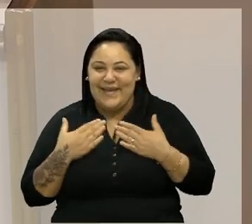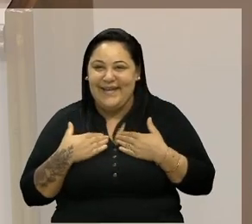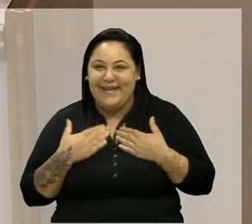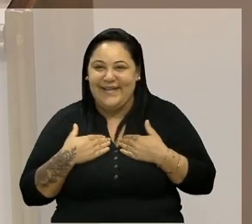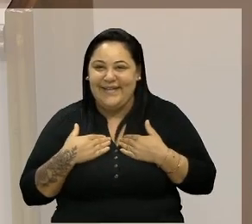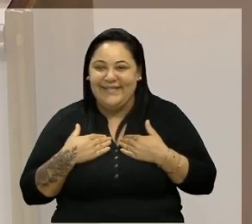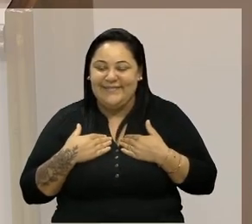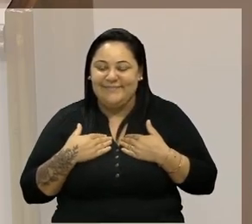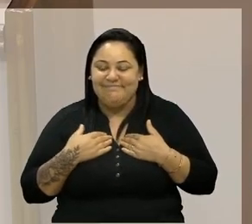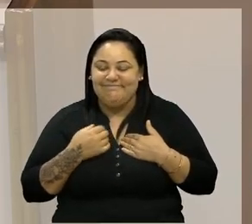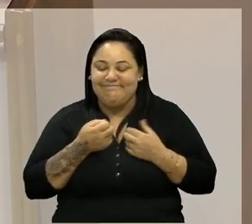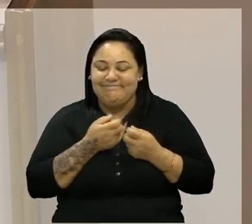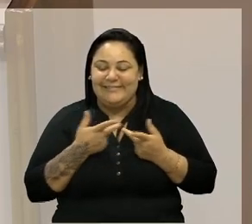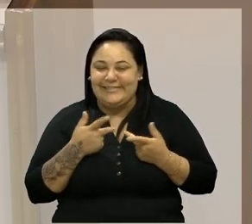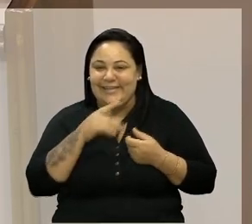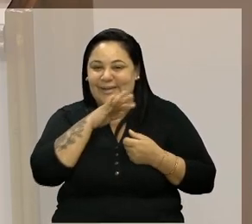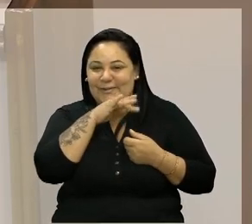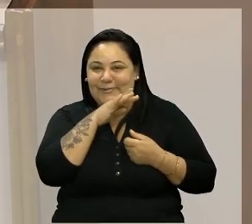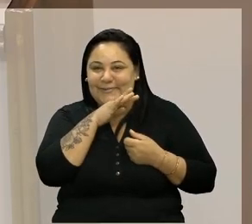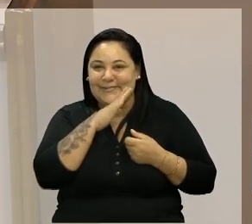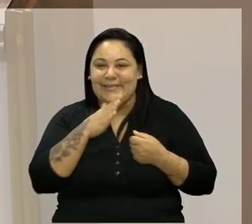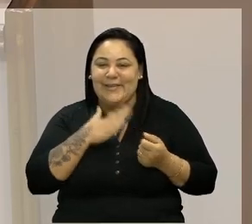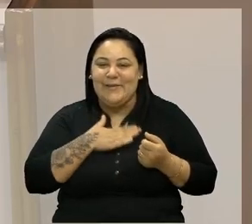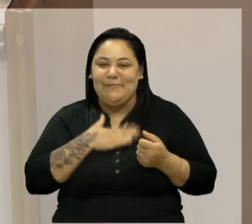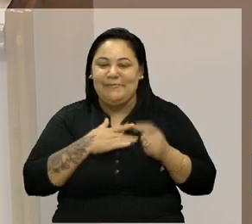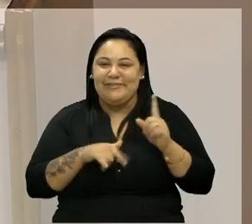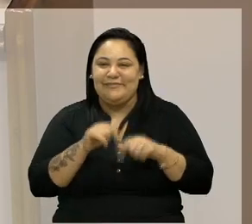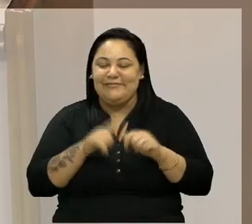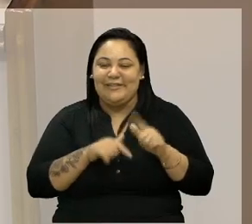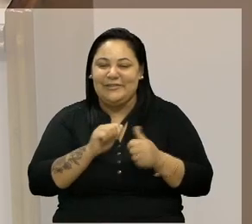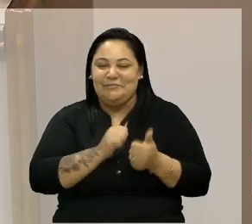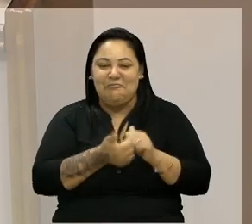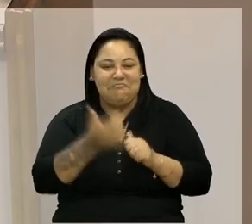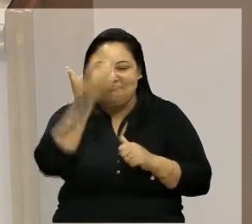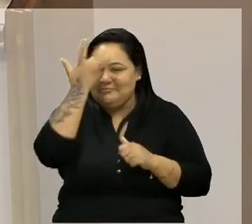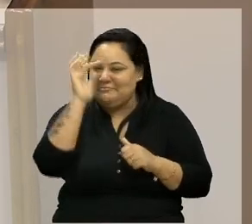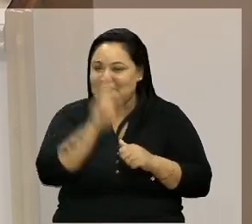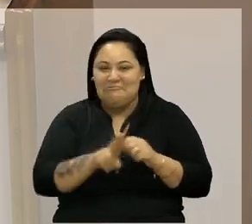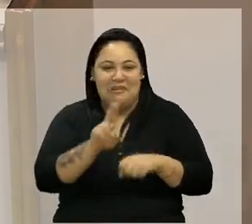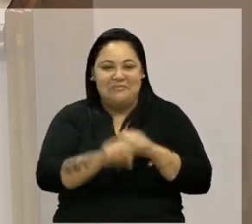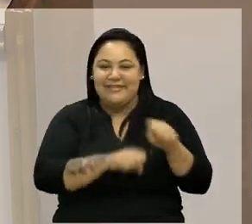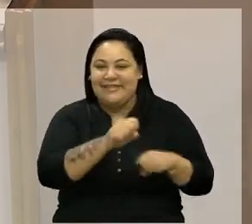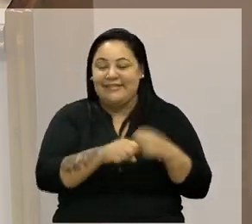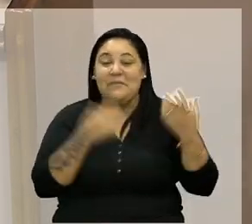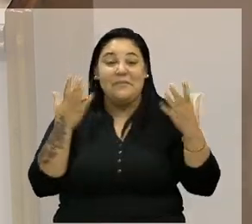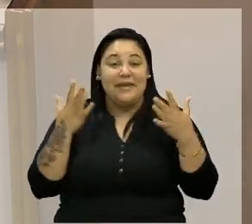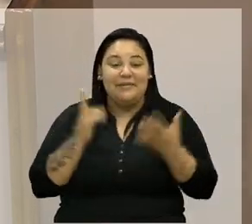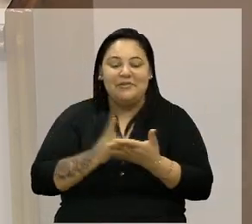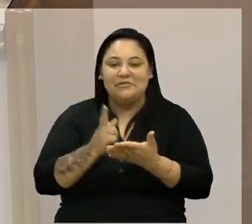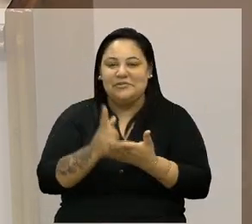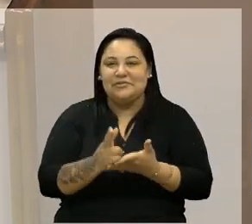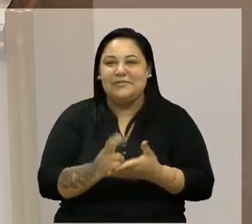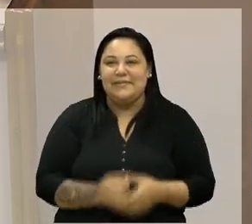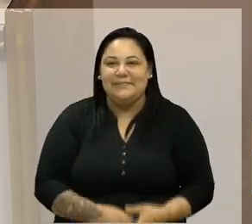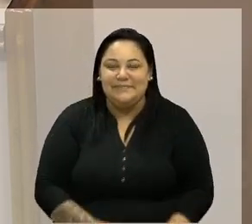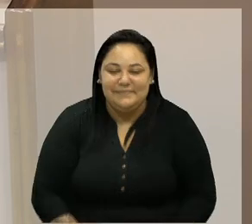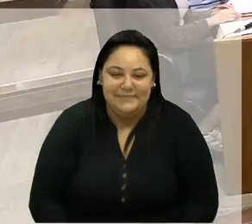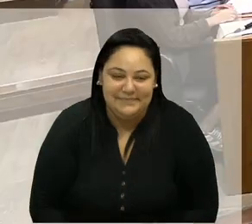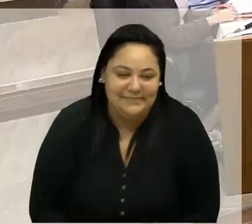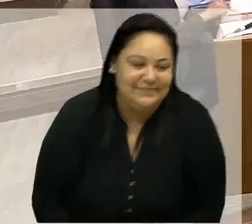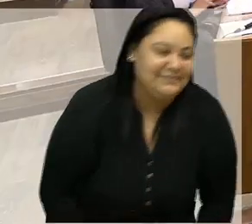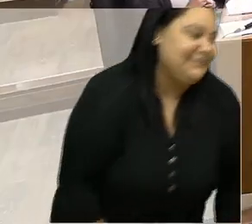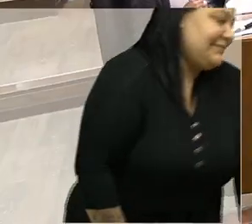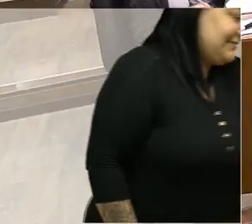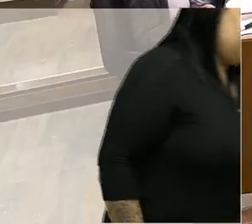faceta negativa da minha atividade esportiva Então parabéns seguíamos em frente Obrigada